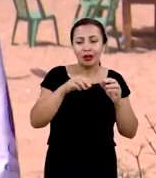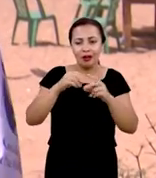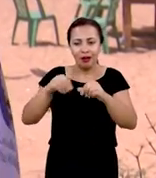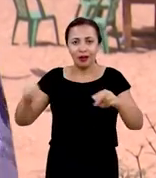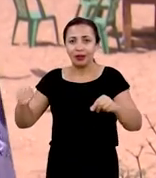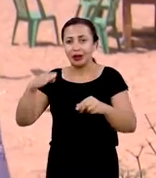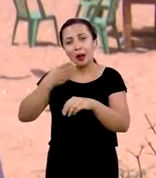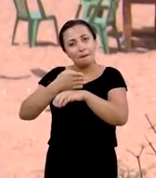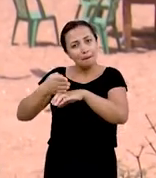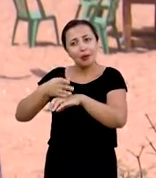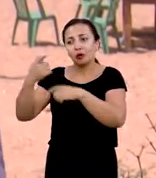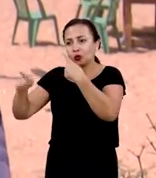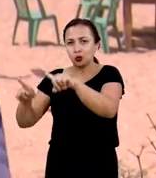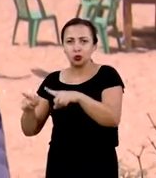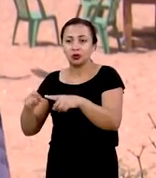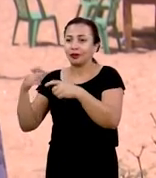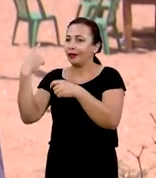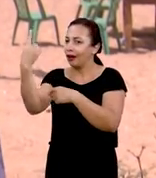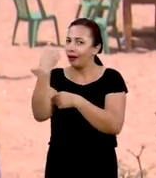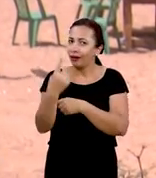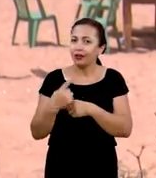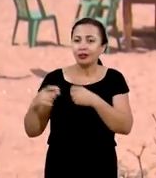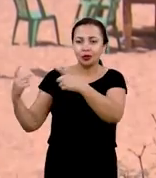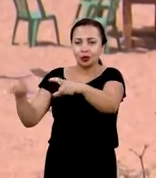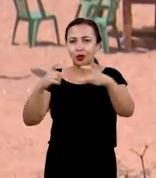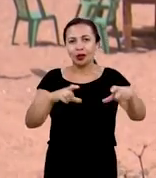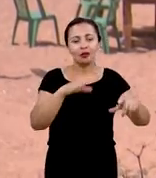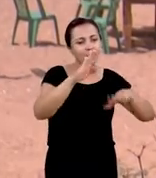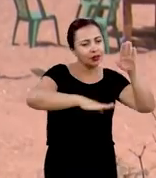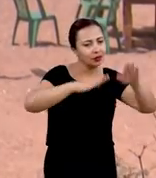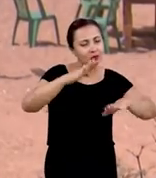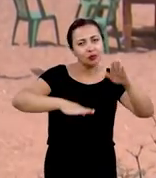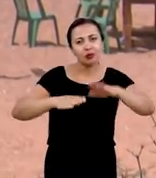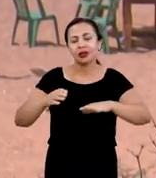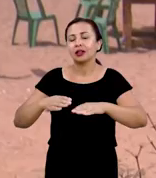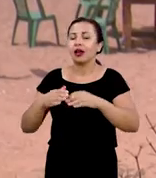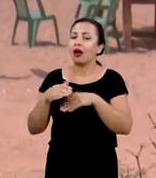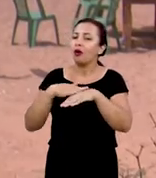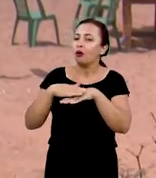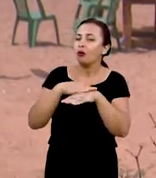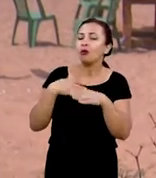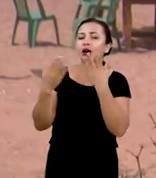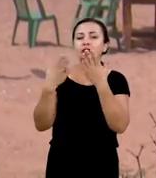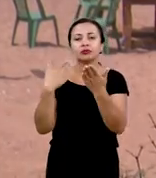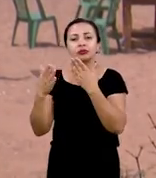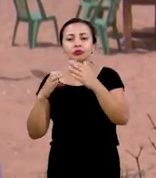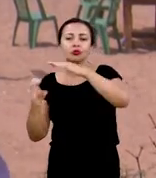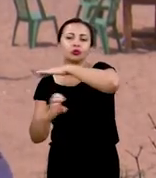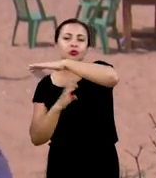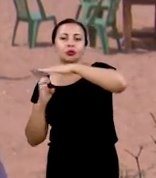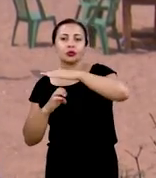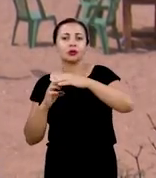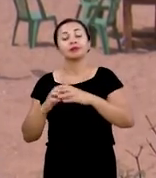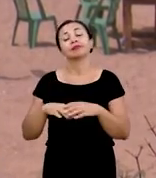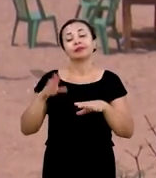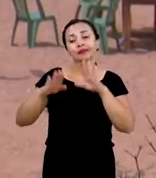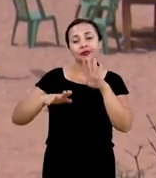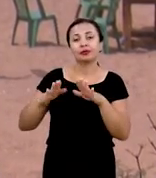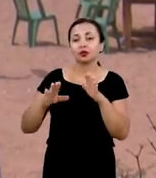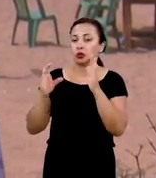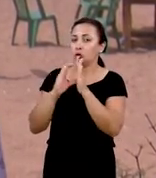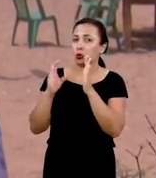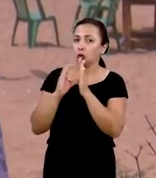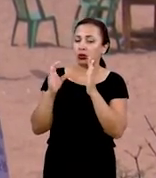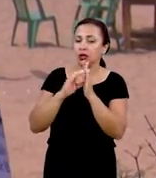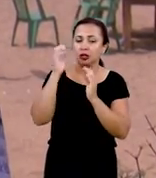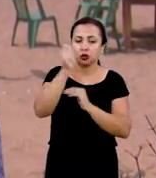de outro. Então, cada local, né, tem uma maneira de negociação dependendo das suas articulações, da sua massa crítica, né?